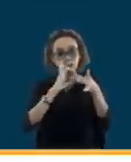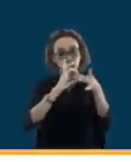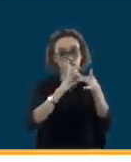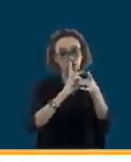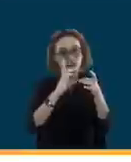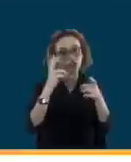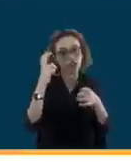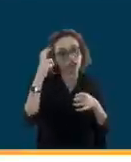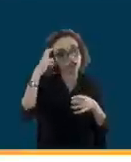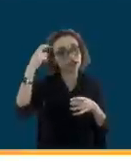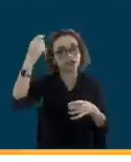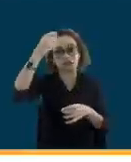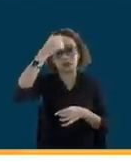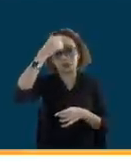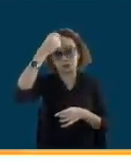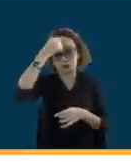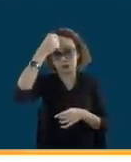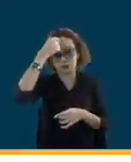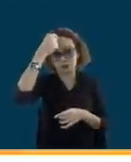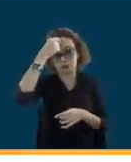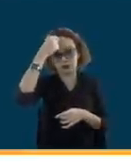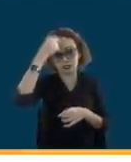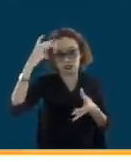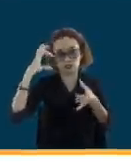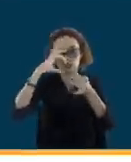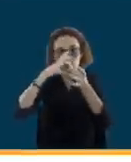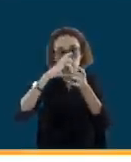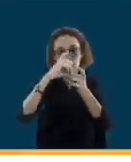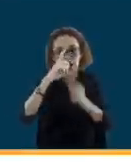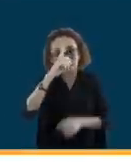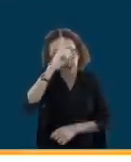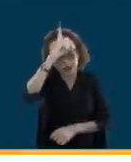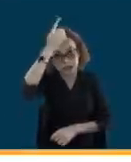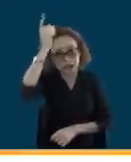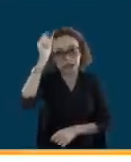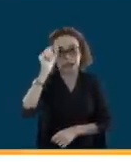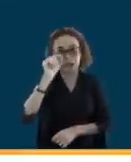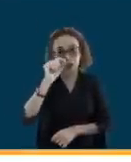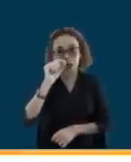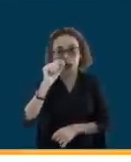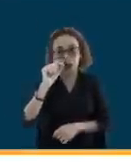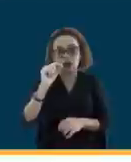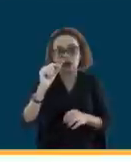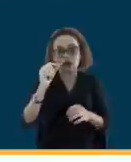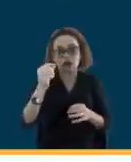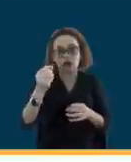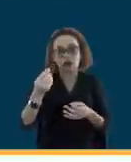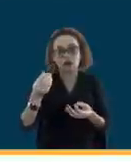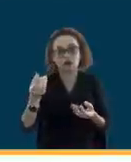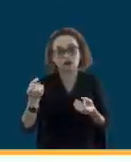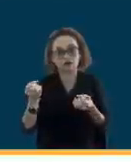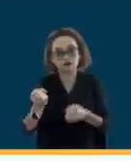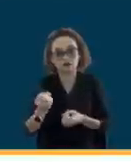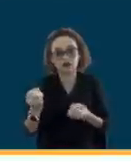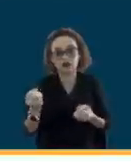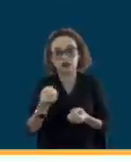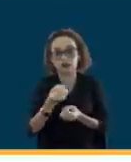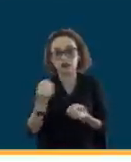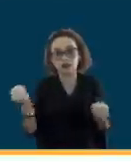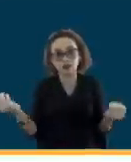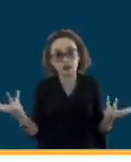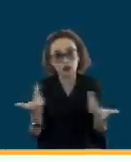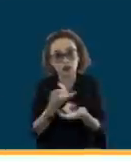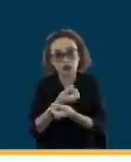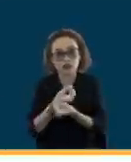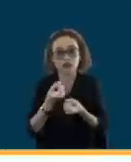cabeça e quando ela cria uma perfeita harmonia, né? E aí ela se reproduz a partir da